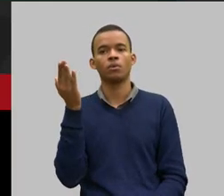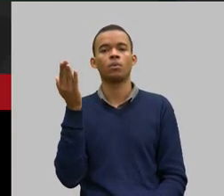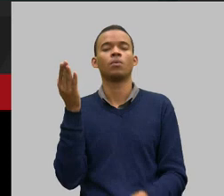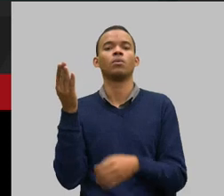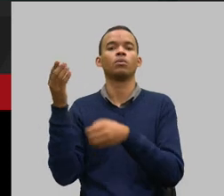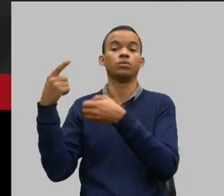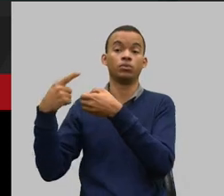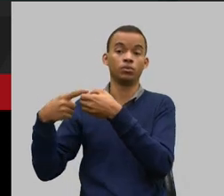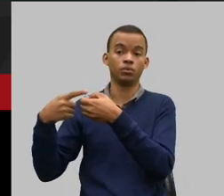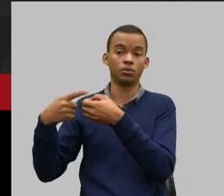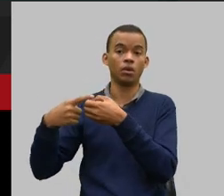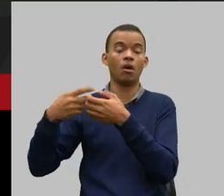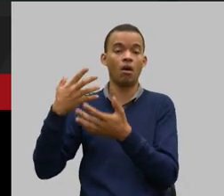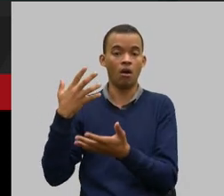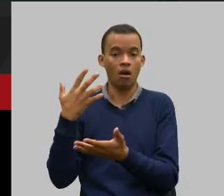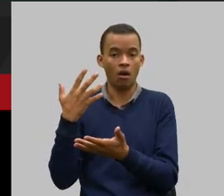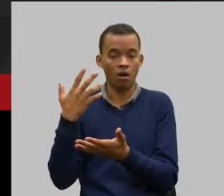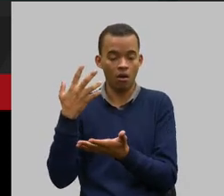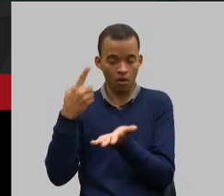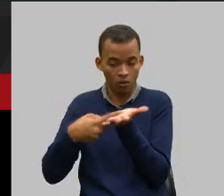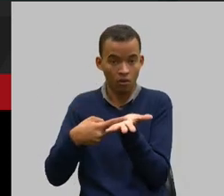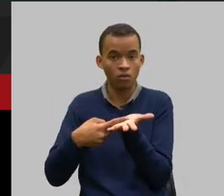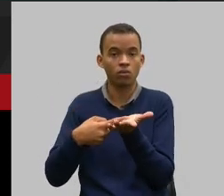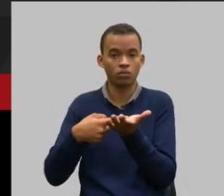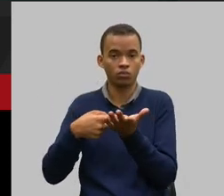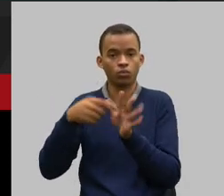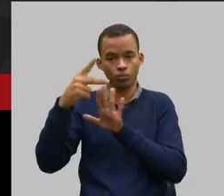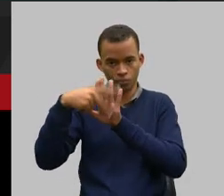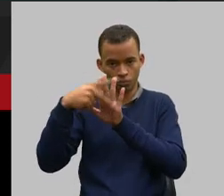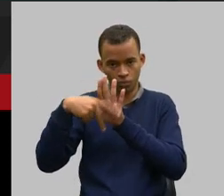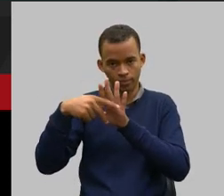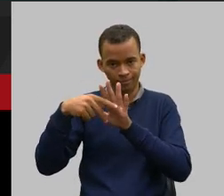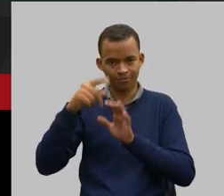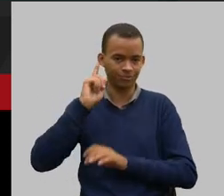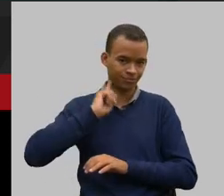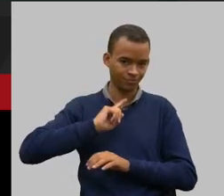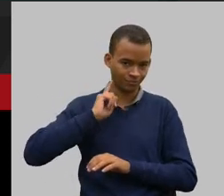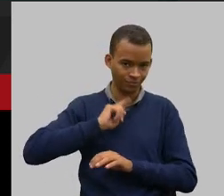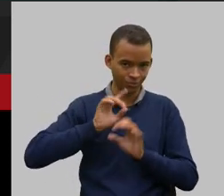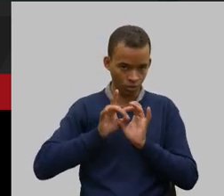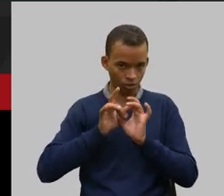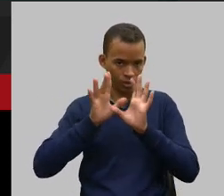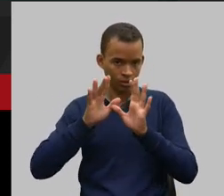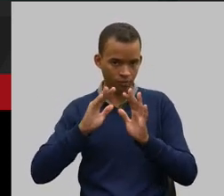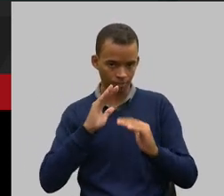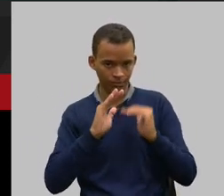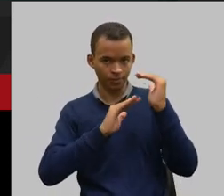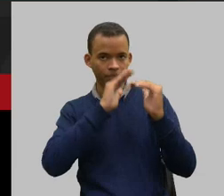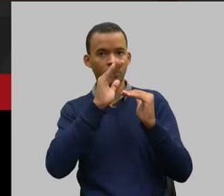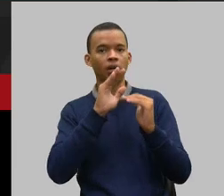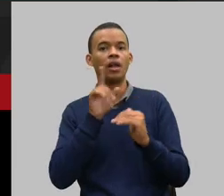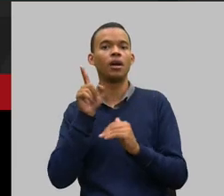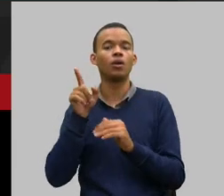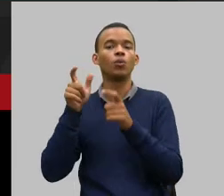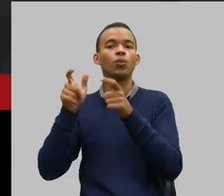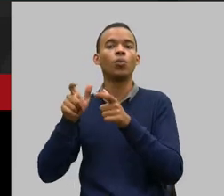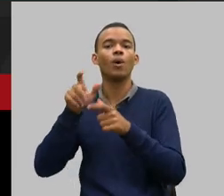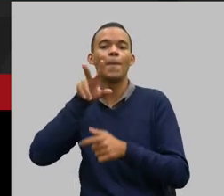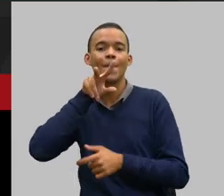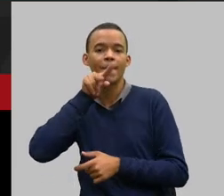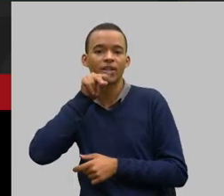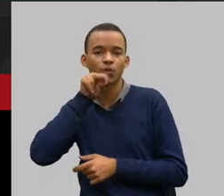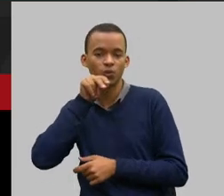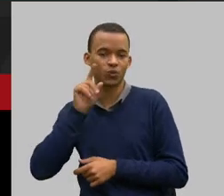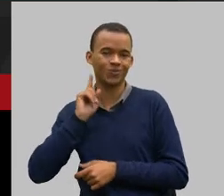Minas livre para crescer tivemos uma um estudo que a gente fez em Patos que aderiu Patos de Minas por